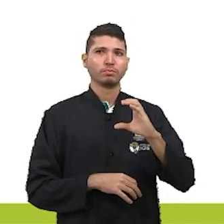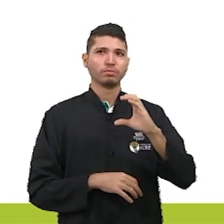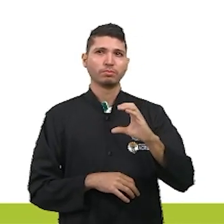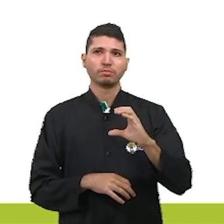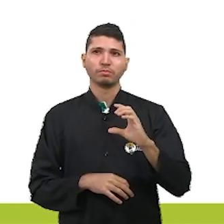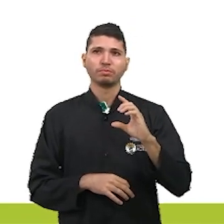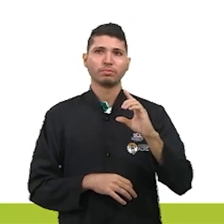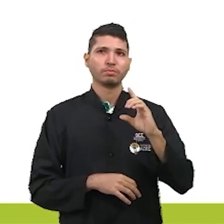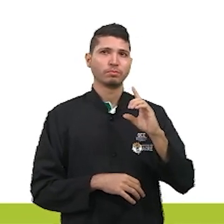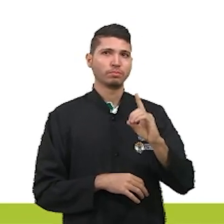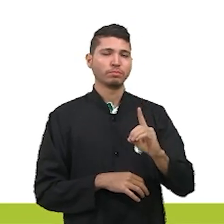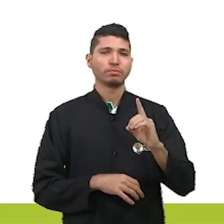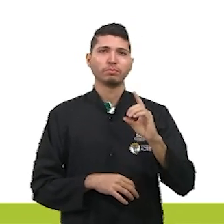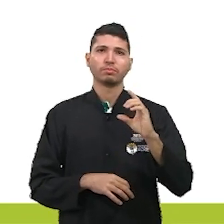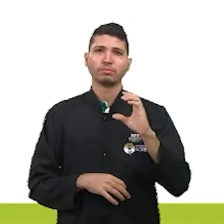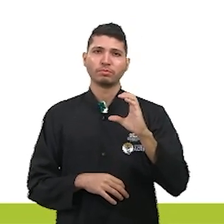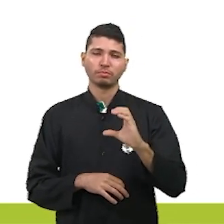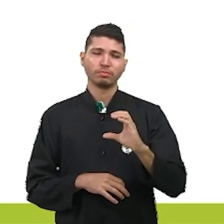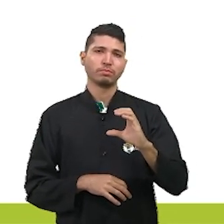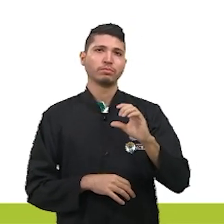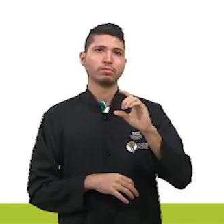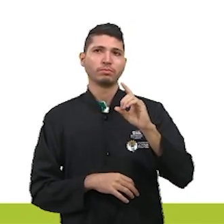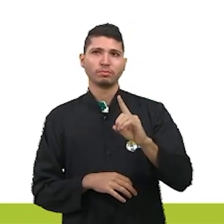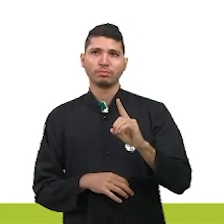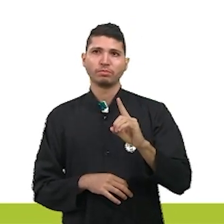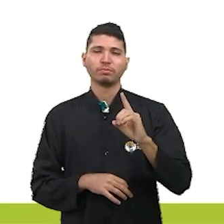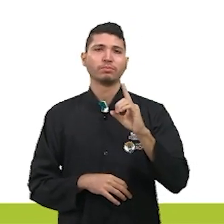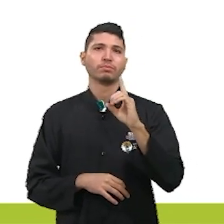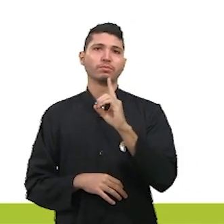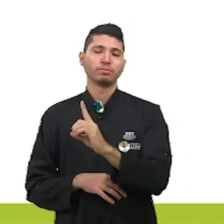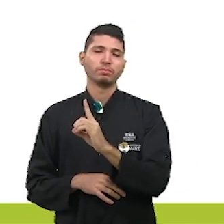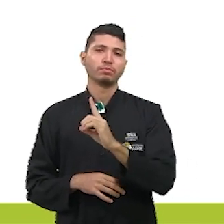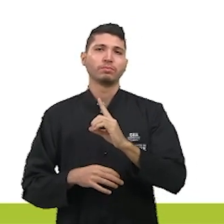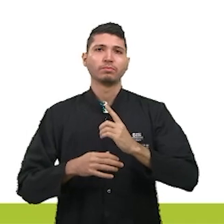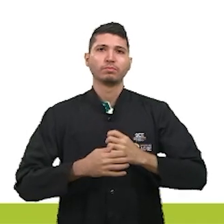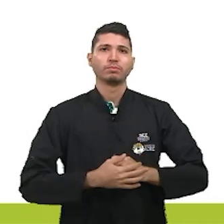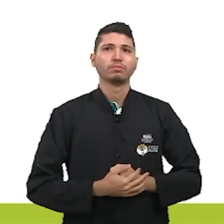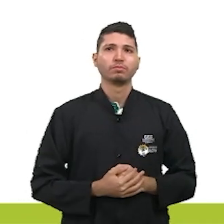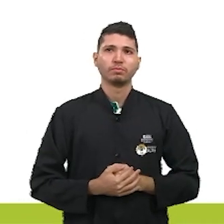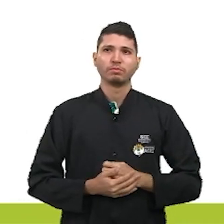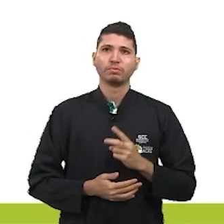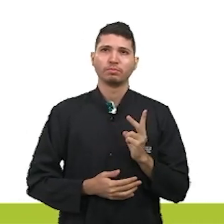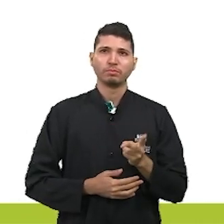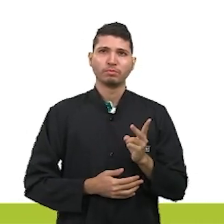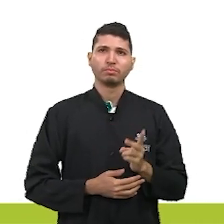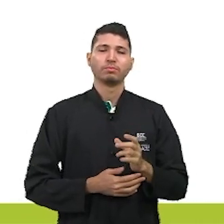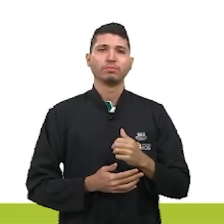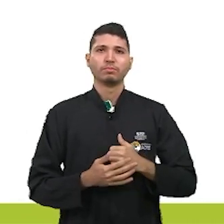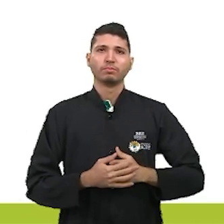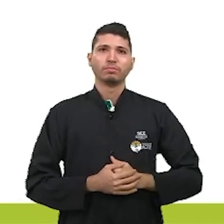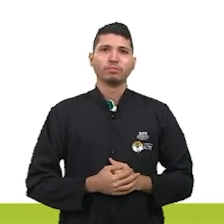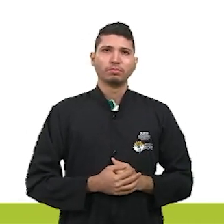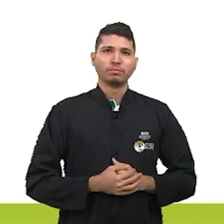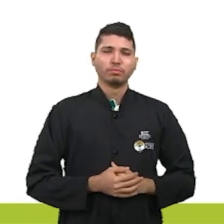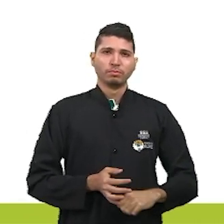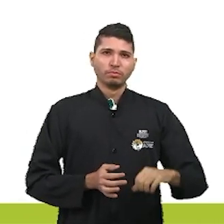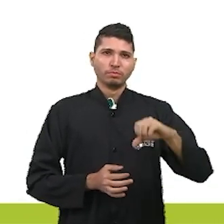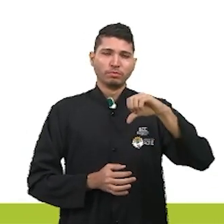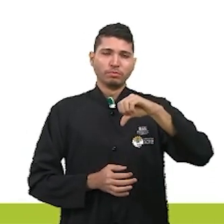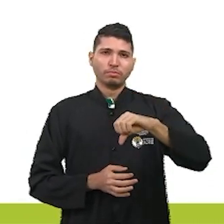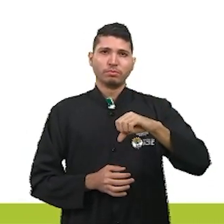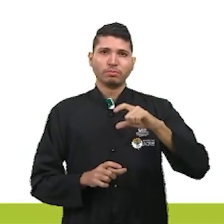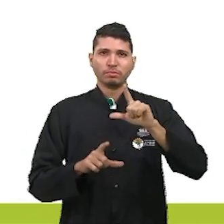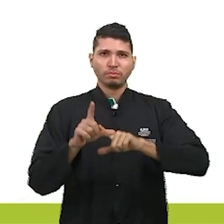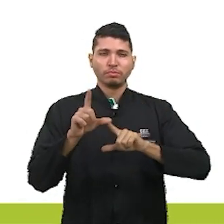C, D e D. De modo que você vai ter sempre 9 letras no